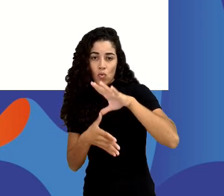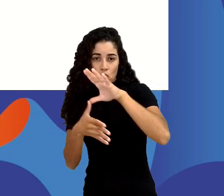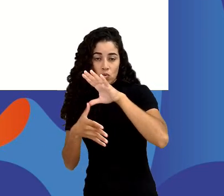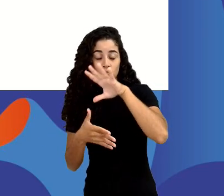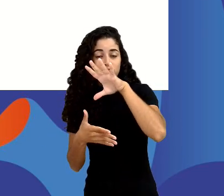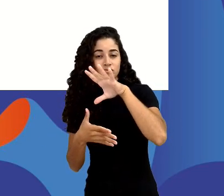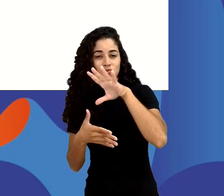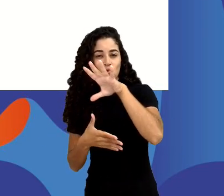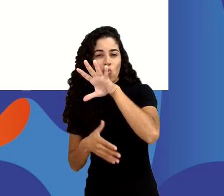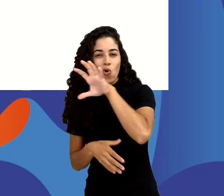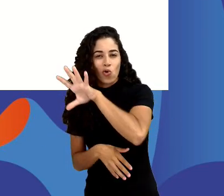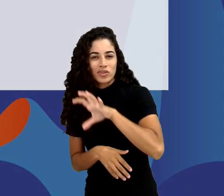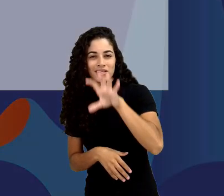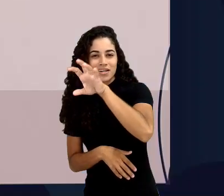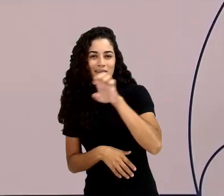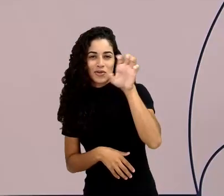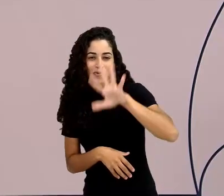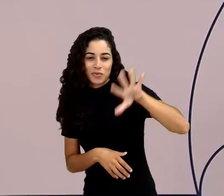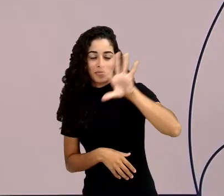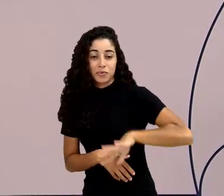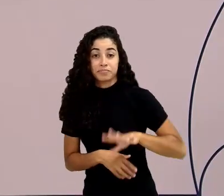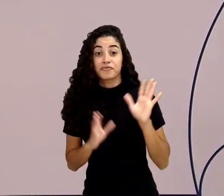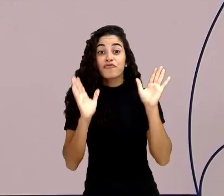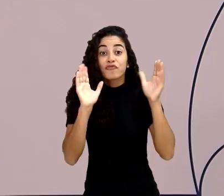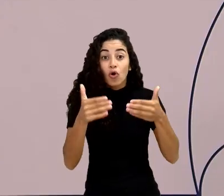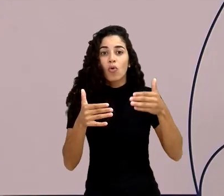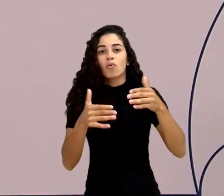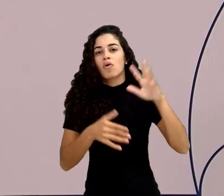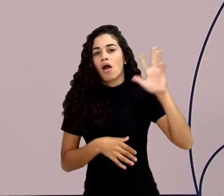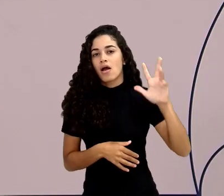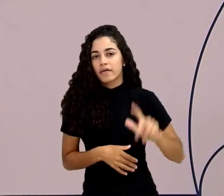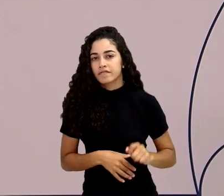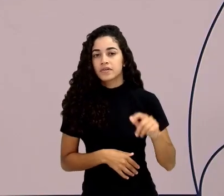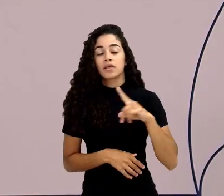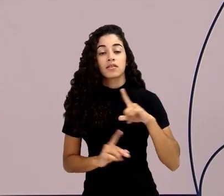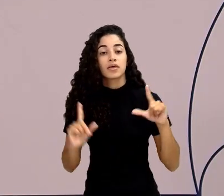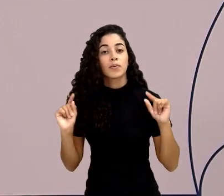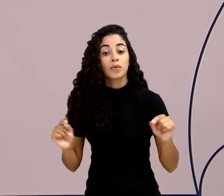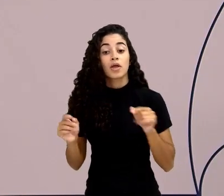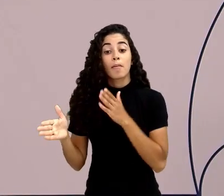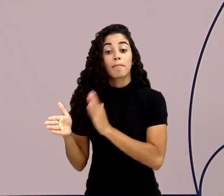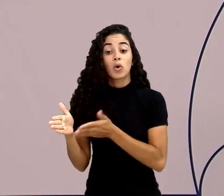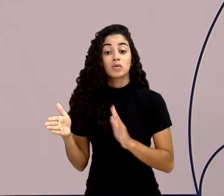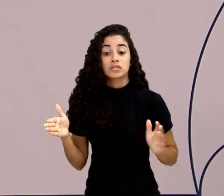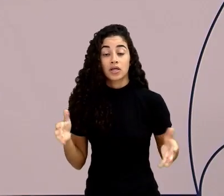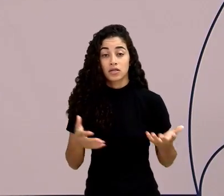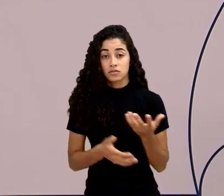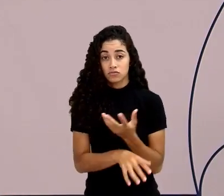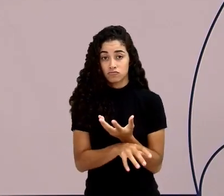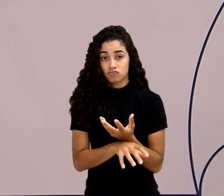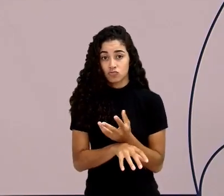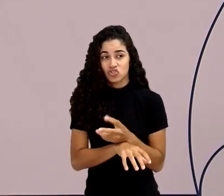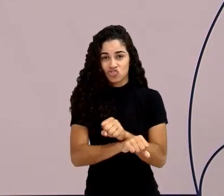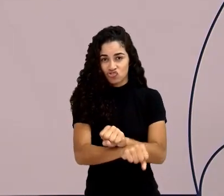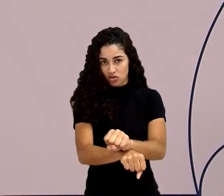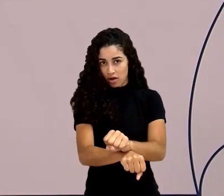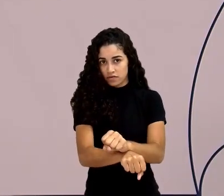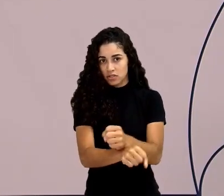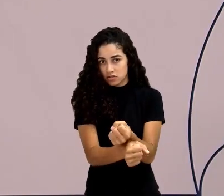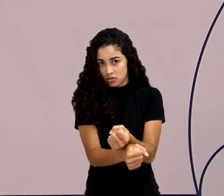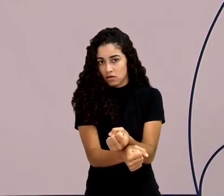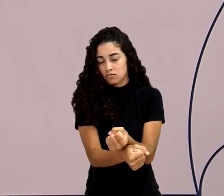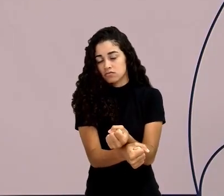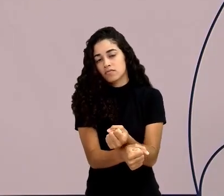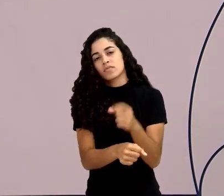Outra questão, com relação à África, nós vamos ter o processo de escravização que vai ser imposto